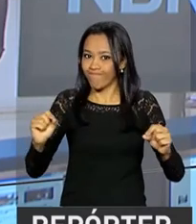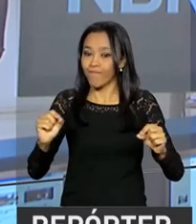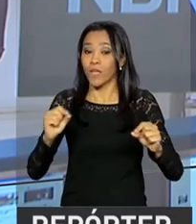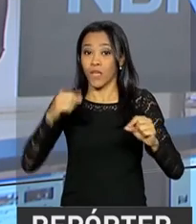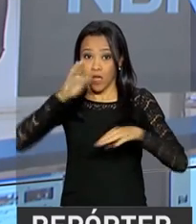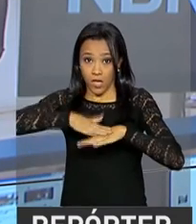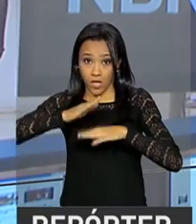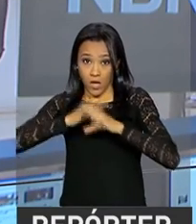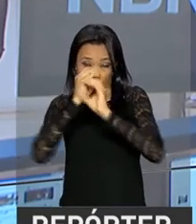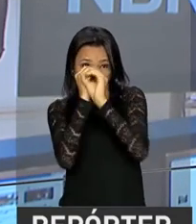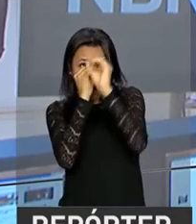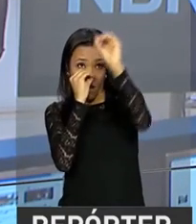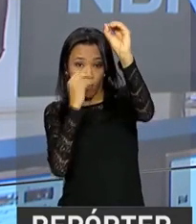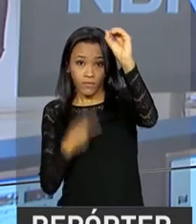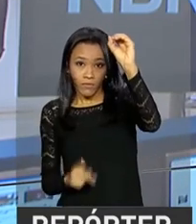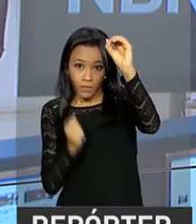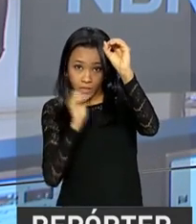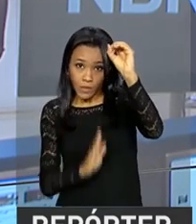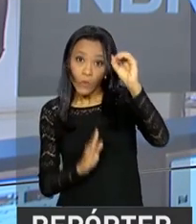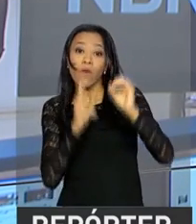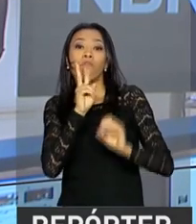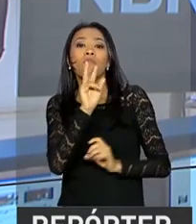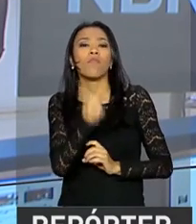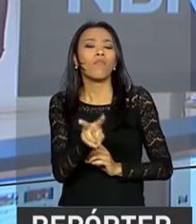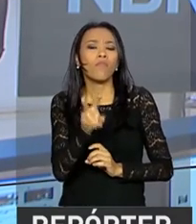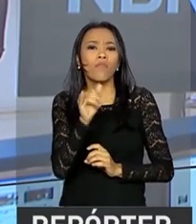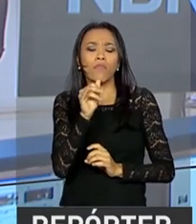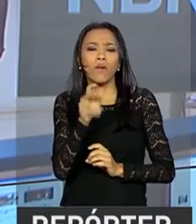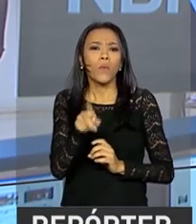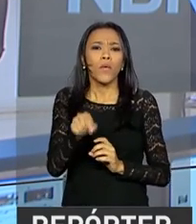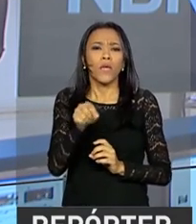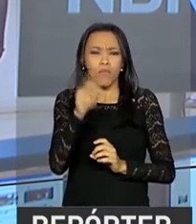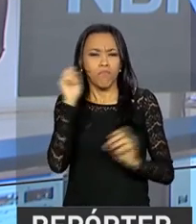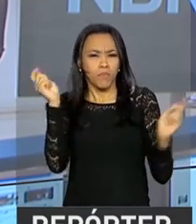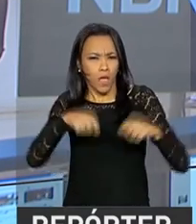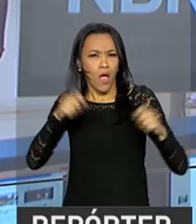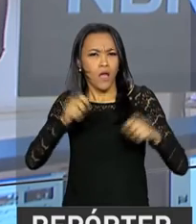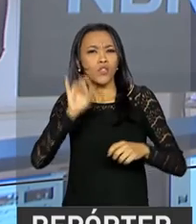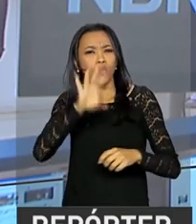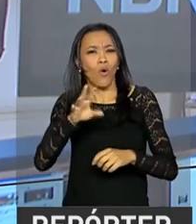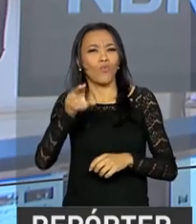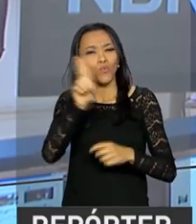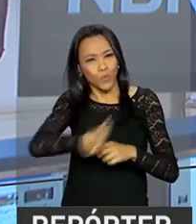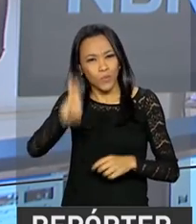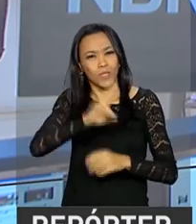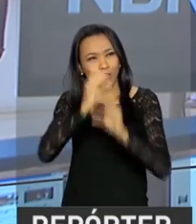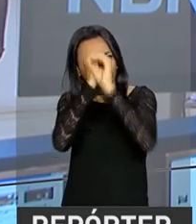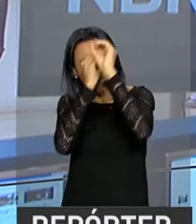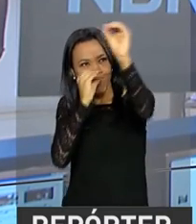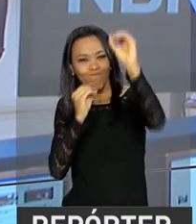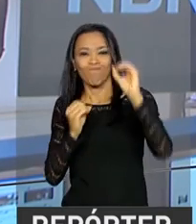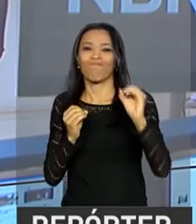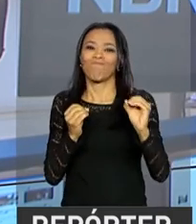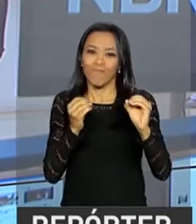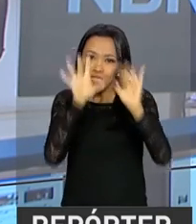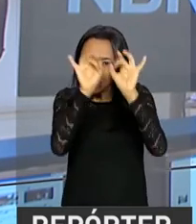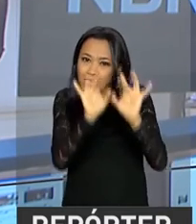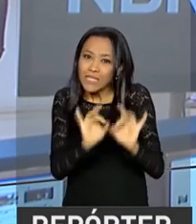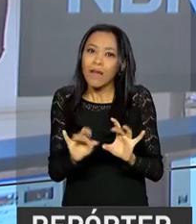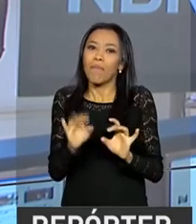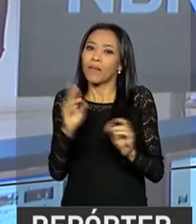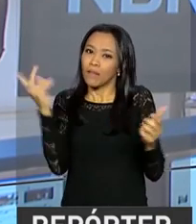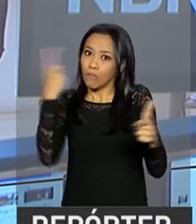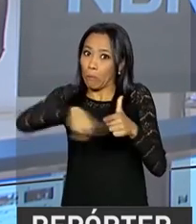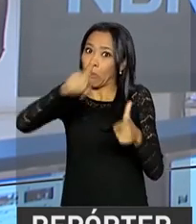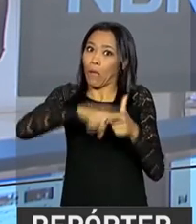o observatório nacional alerta que o eclipse poderá ser visto somente com instrumentos especiais para não